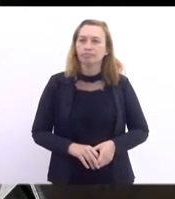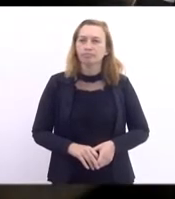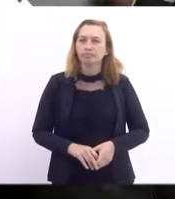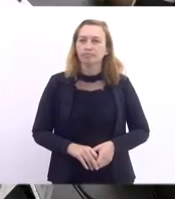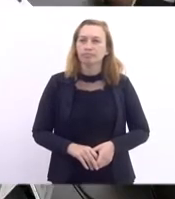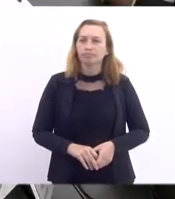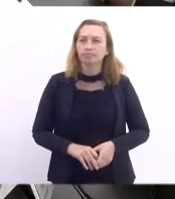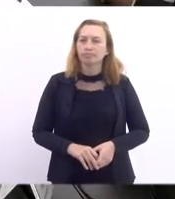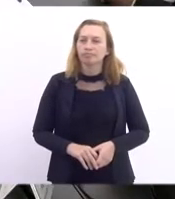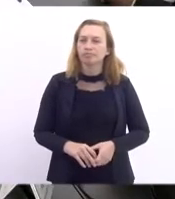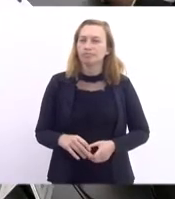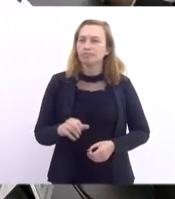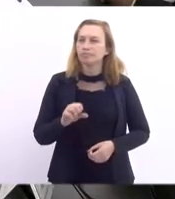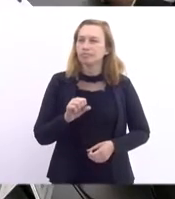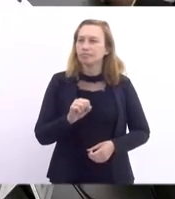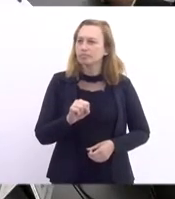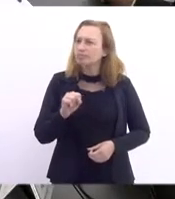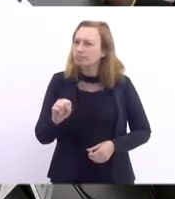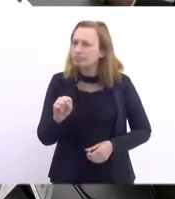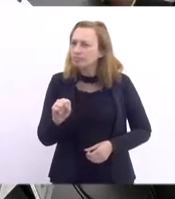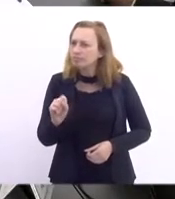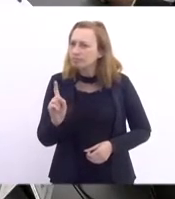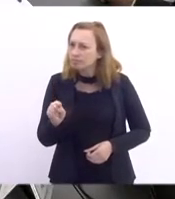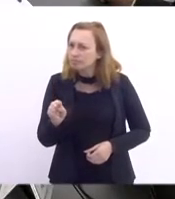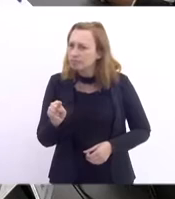E desde 88 bastante